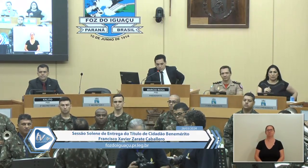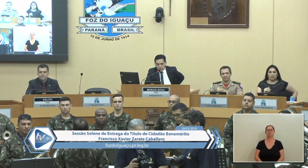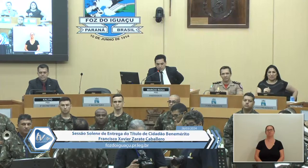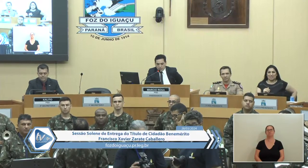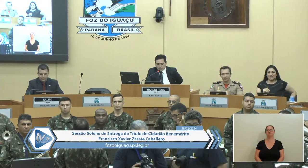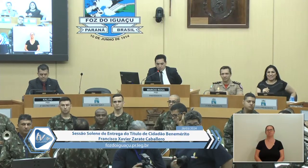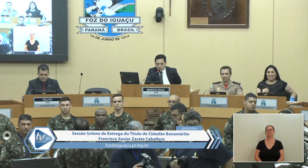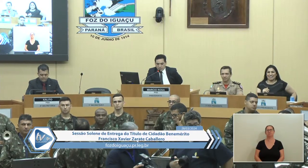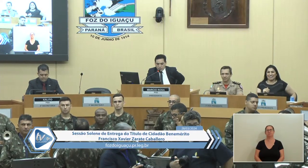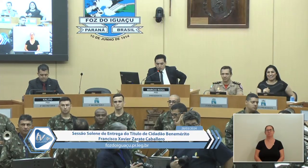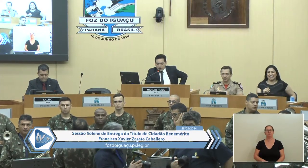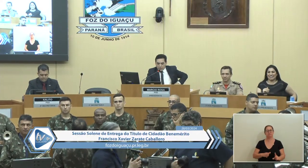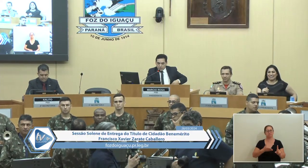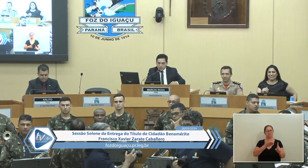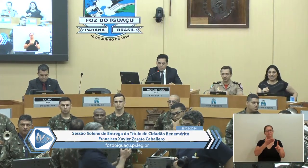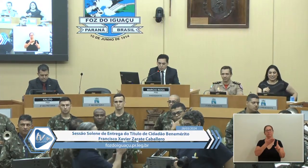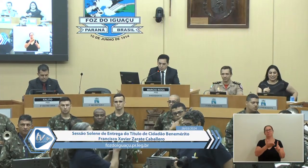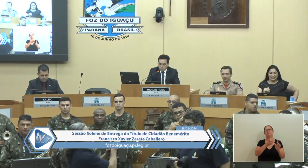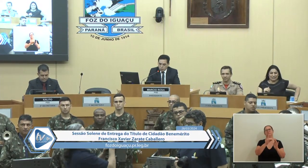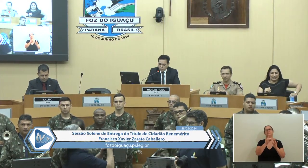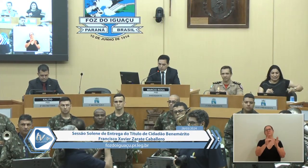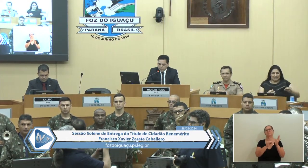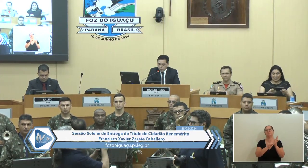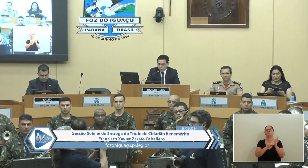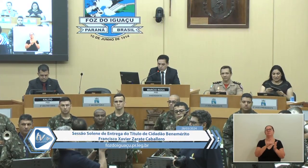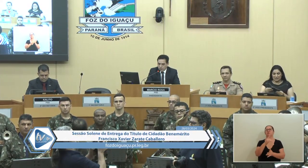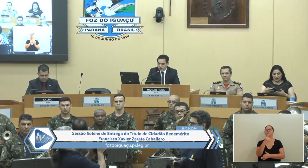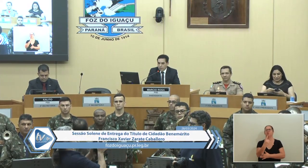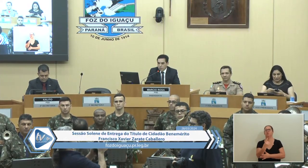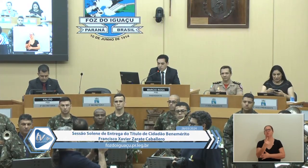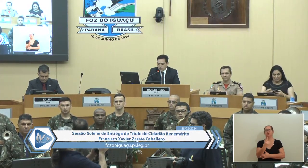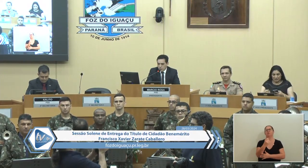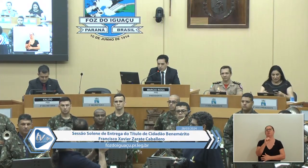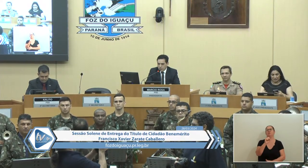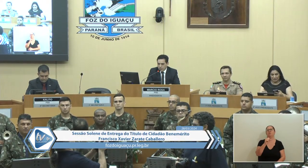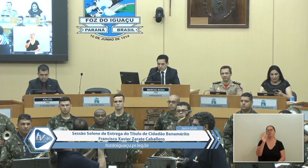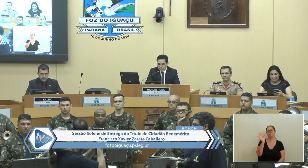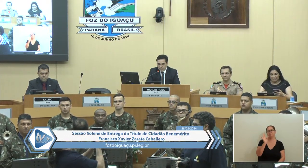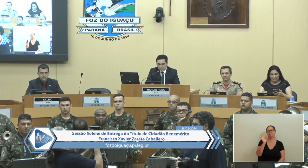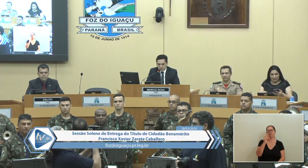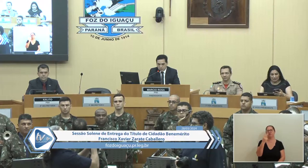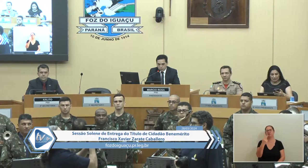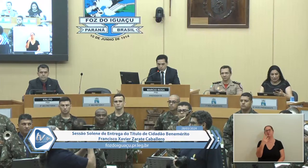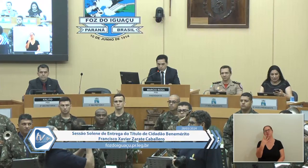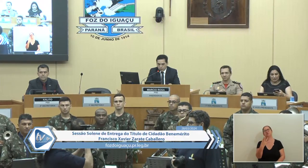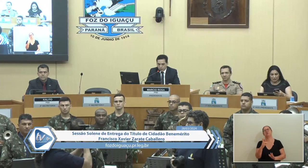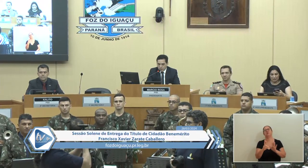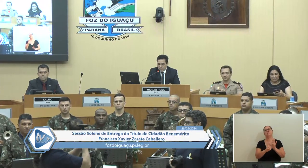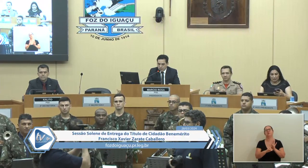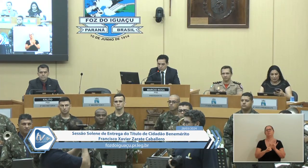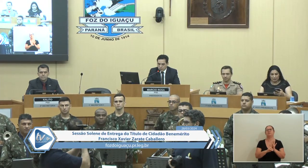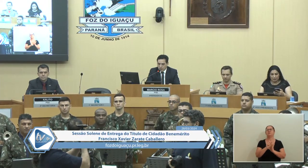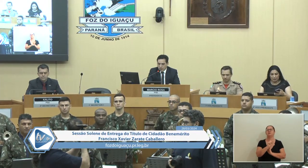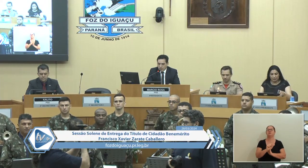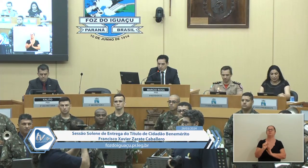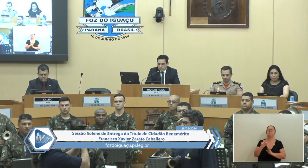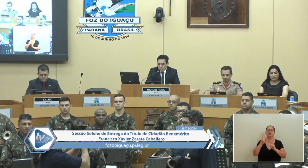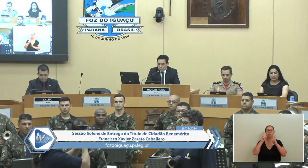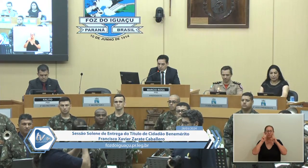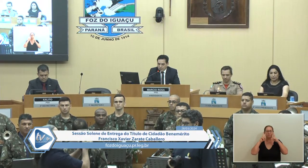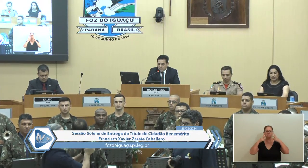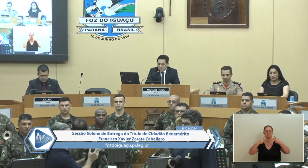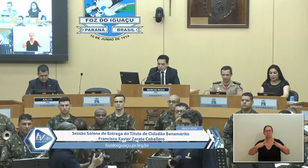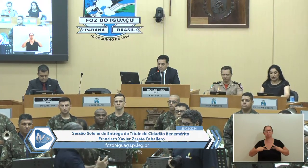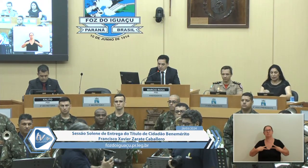Esta honraria, respaldada pelo Decreto Legislativo número 1, de 8 de fevereiro de 2024, representa uma expressão do profundo reconhecimento